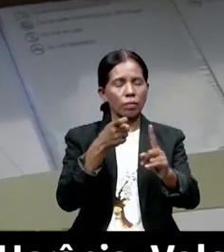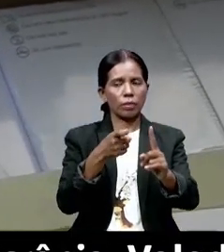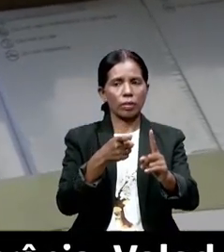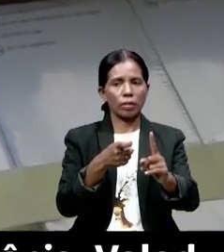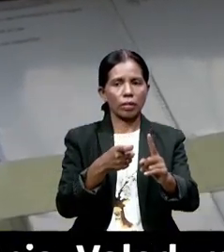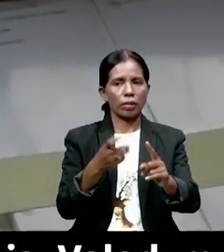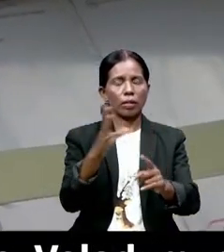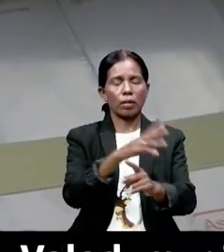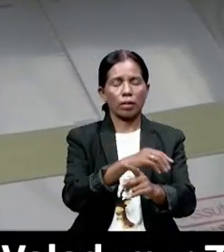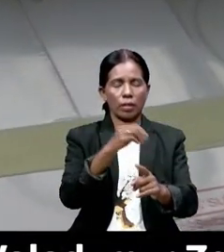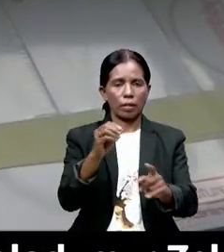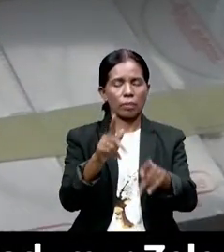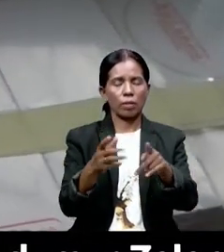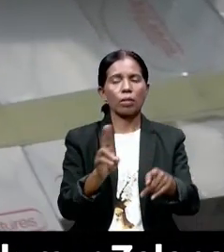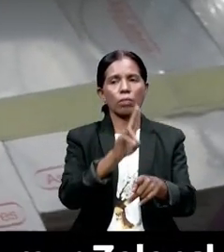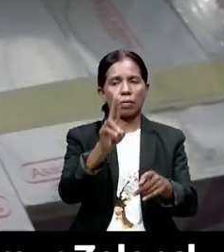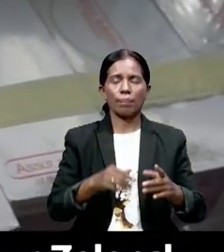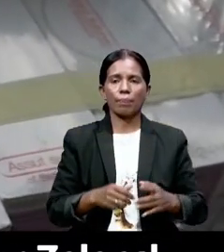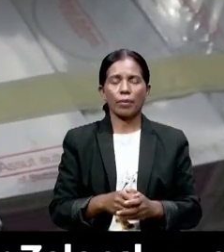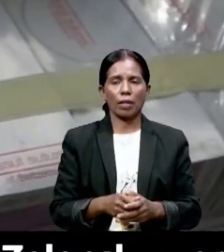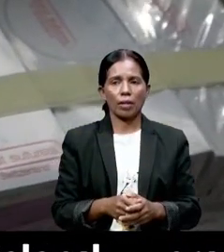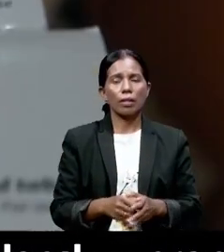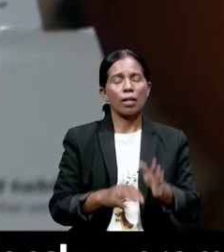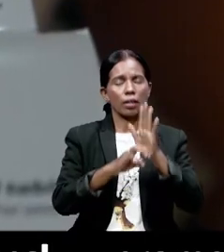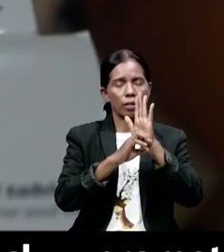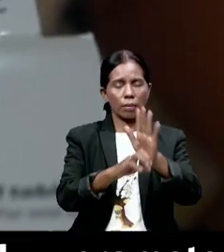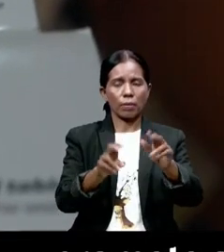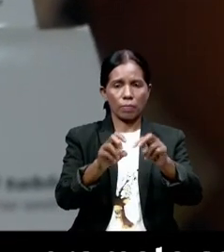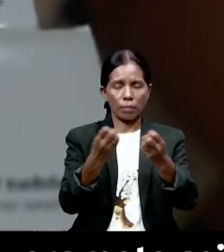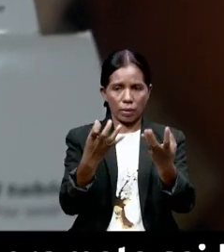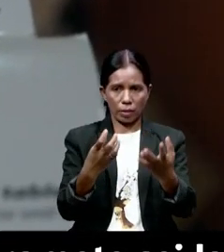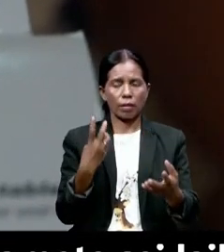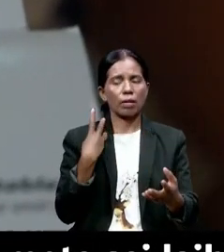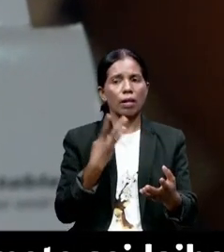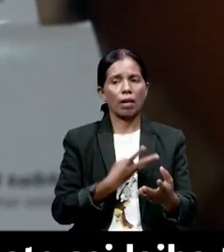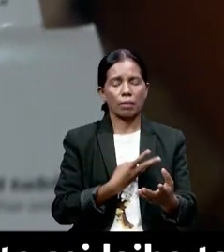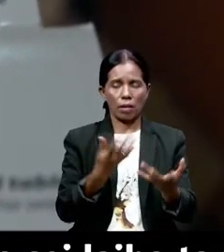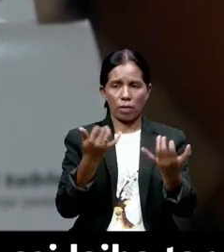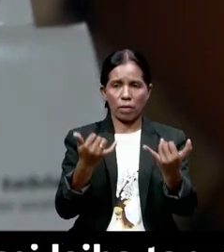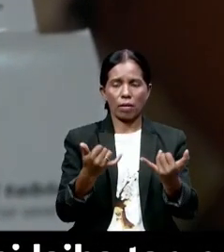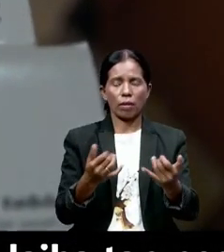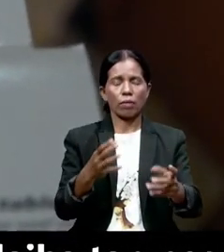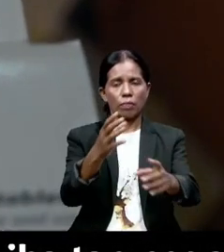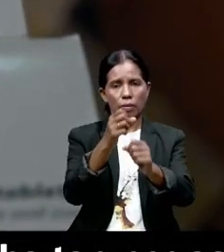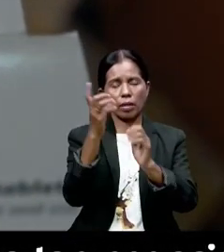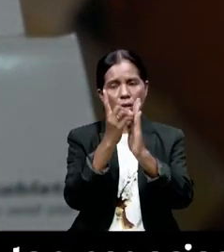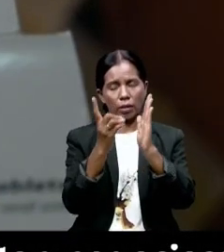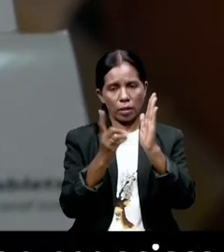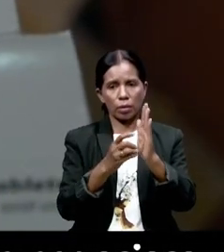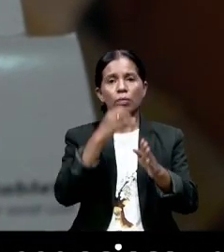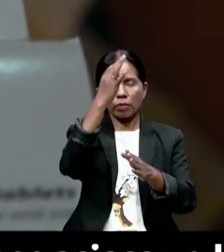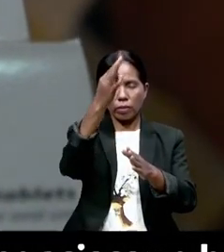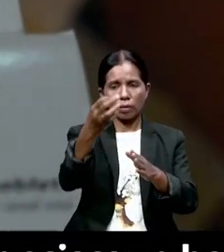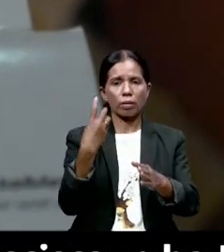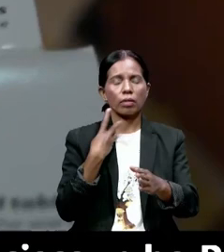makada bilicho usa iha formula oyoy mas ami agora acumula ela dados para baue né ita